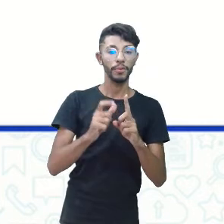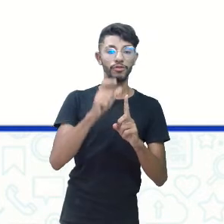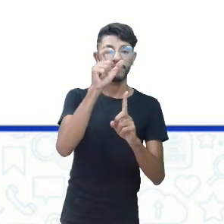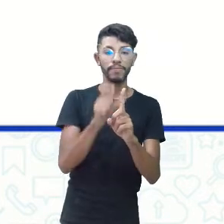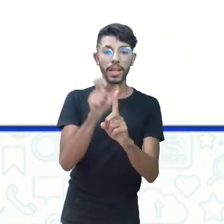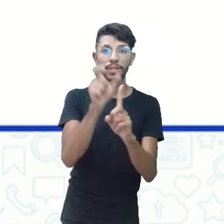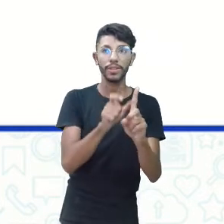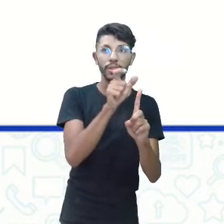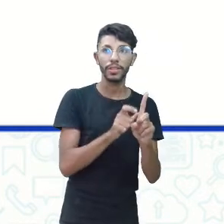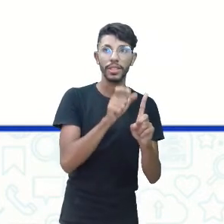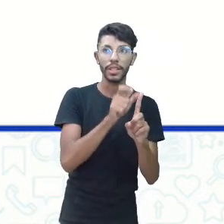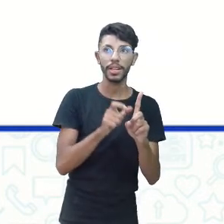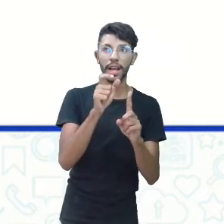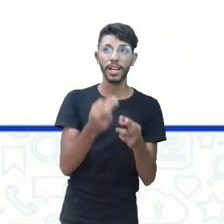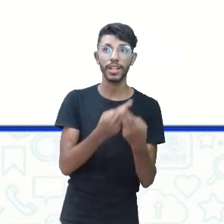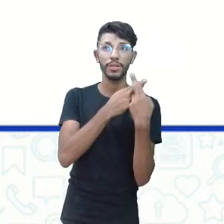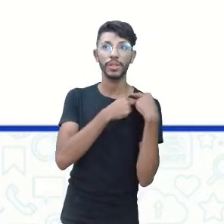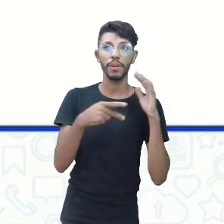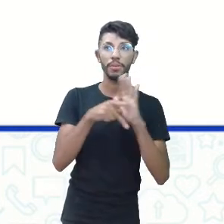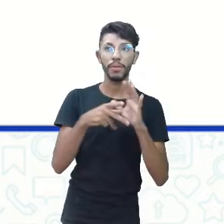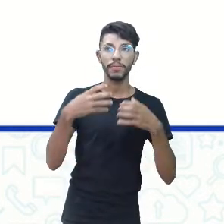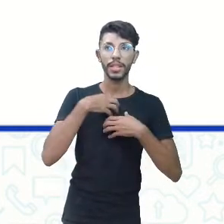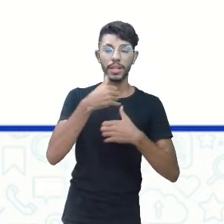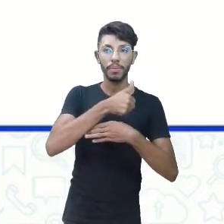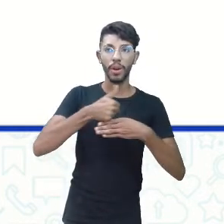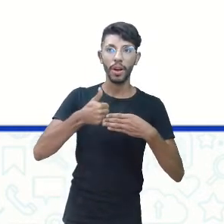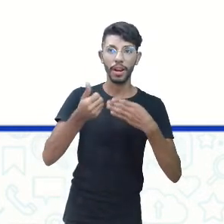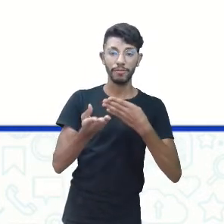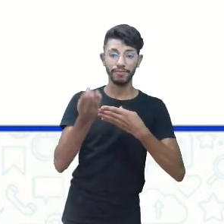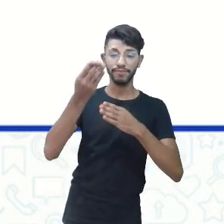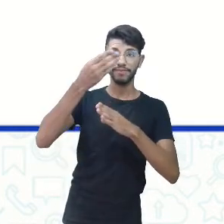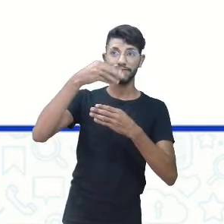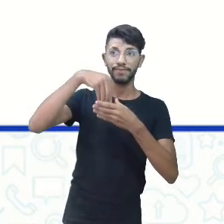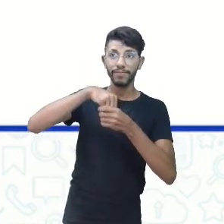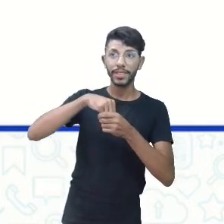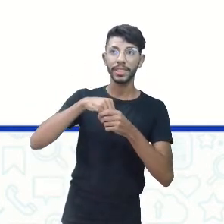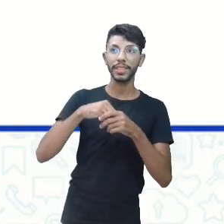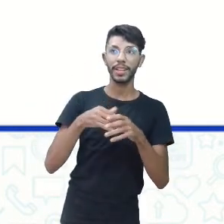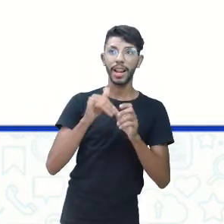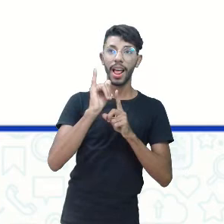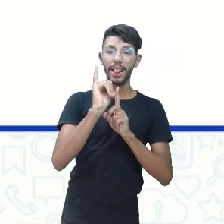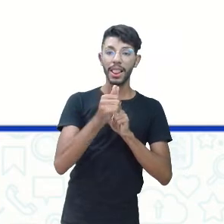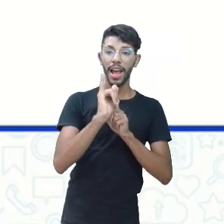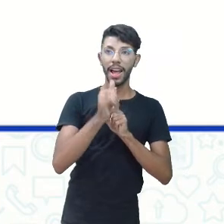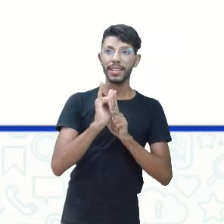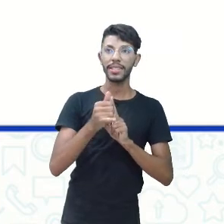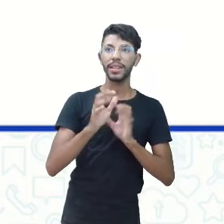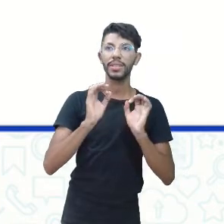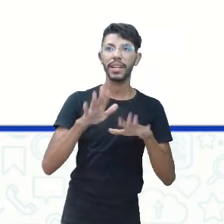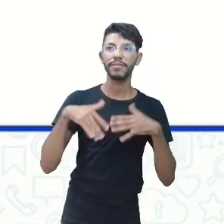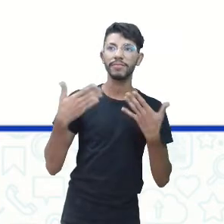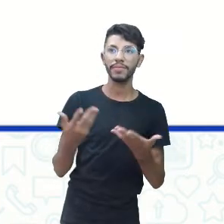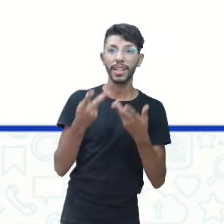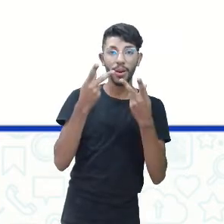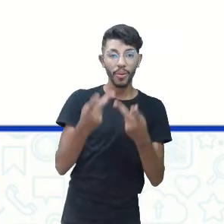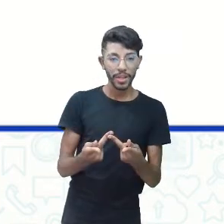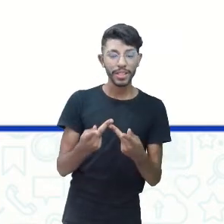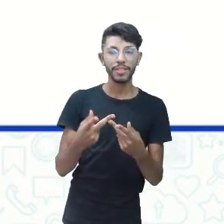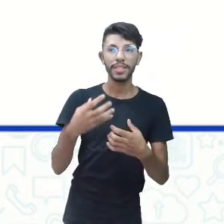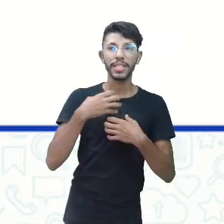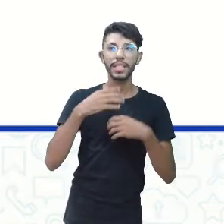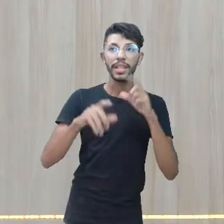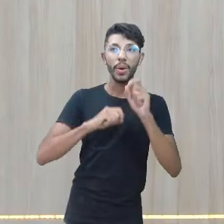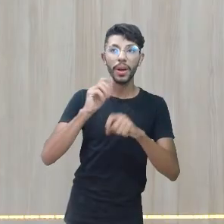da moral implícito na narração. Isso causava mais engajamento nos leitores. Interessante,